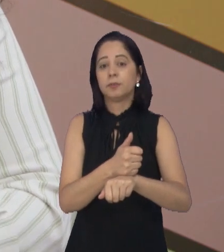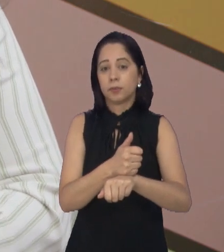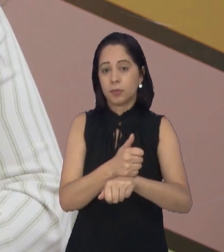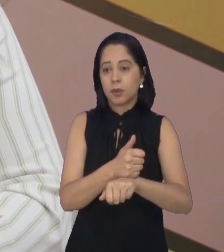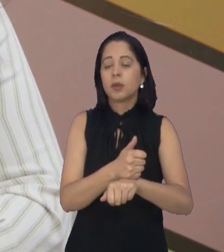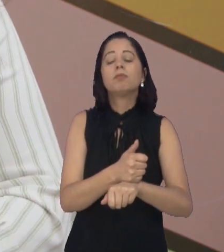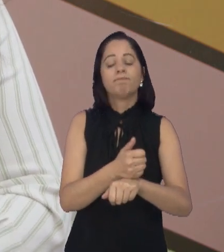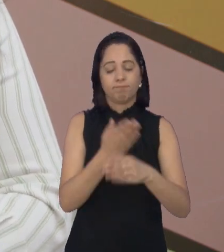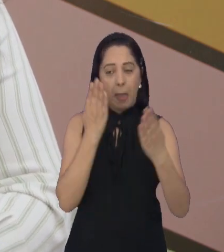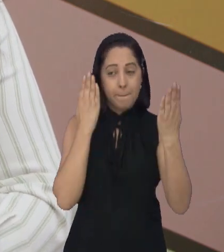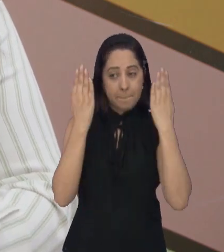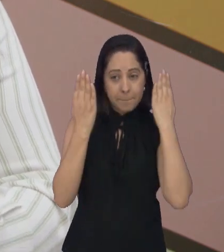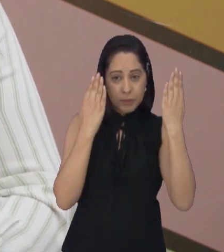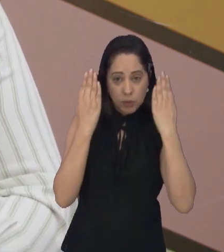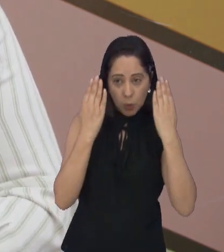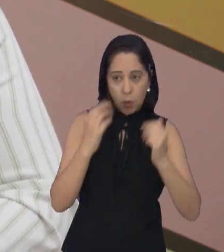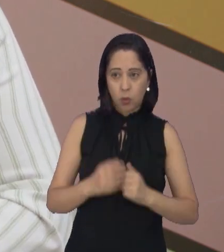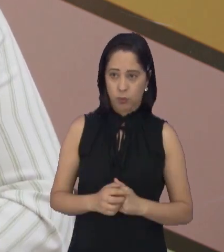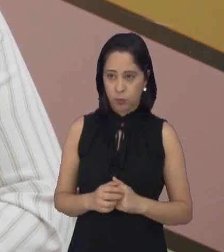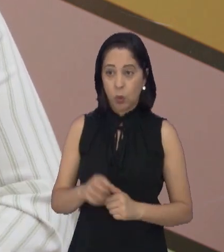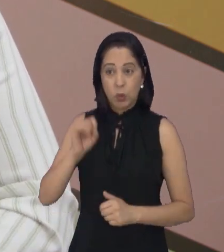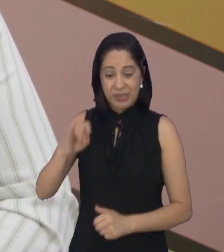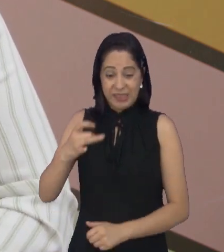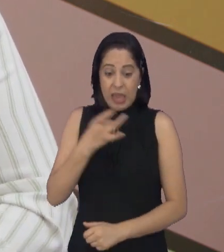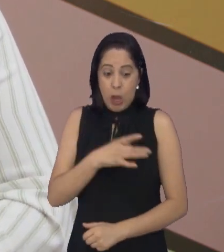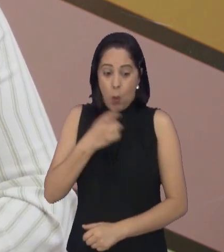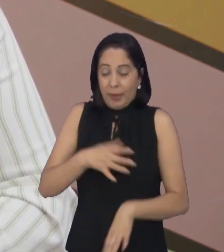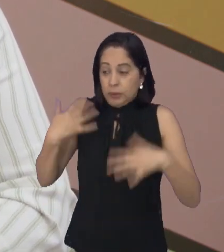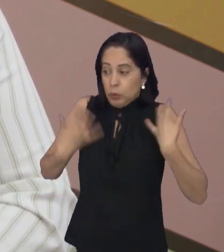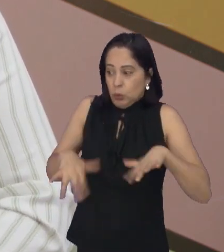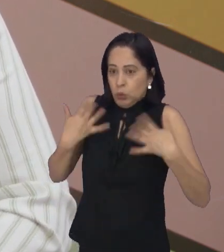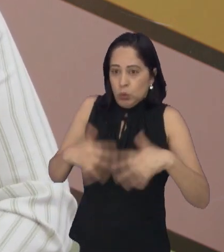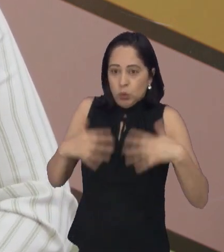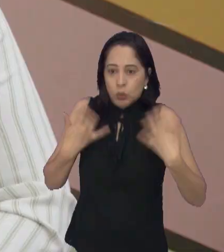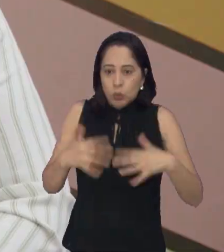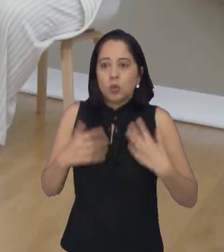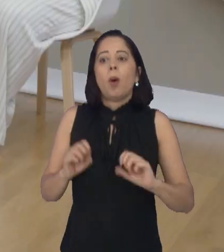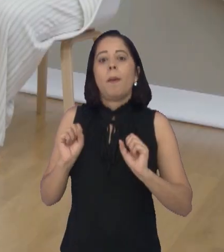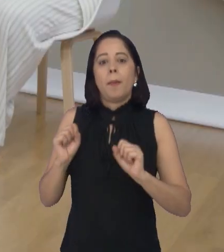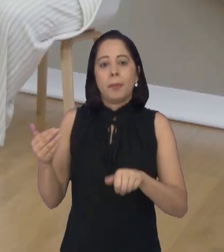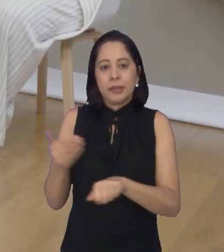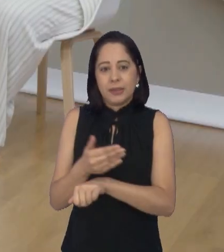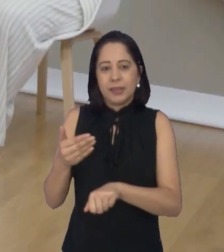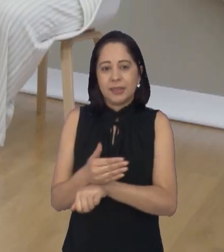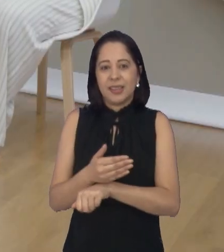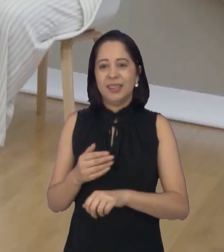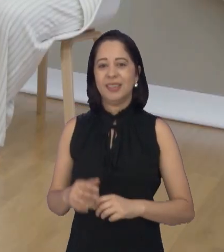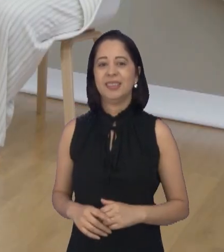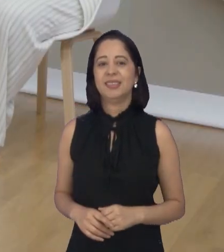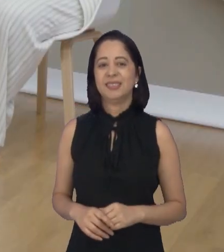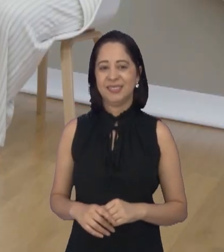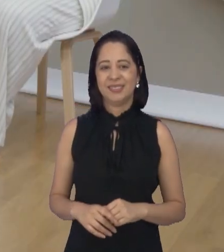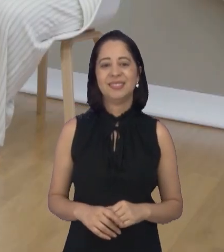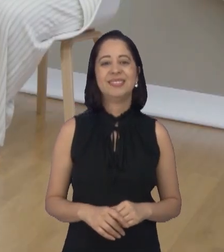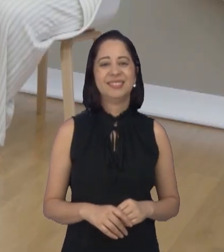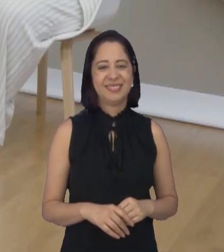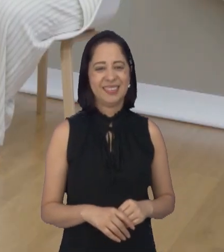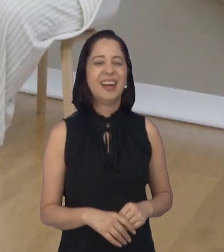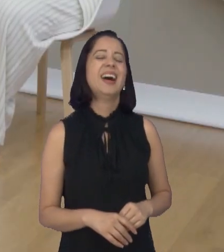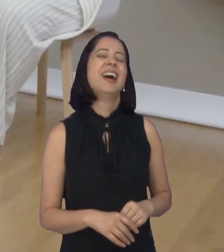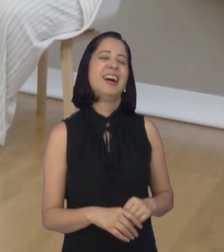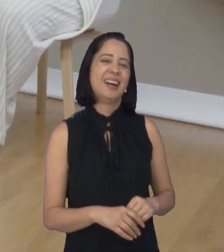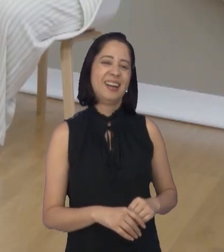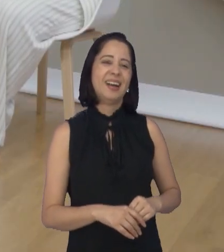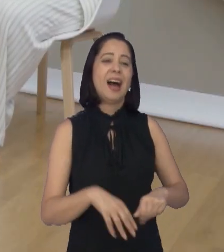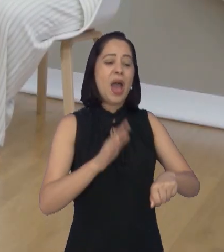de um profissional, se esse medo chegar a ser uma fobia de verdade, você precisa Tá dessa certo, ajuda. eu vou ter que estourar, eu vou ter que terminar porque nós já estouramos,